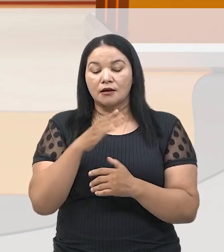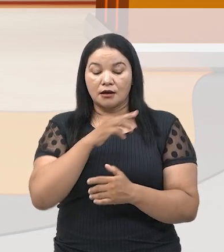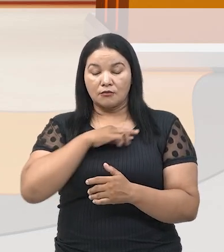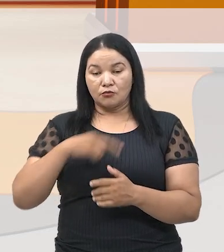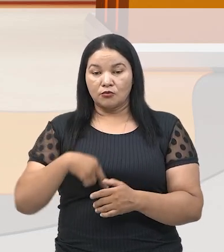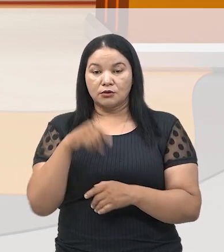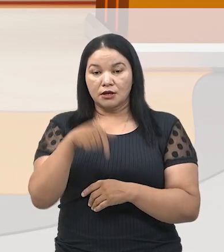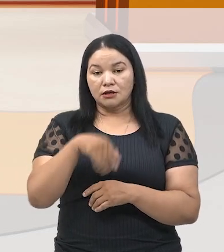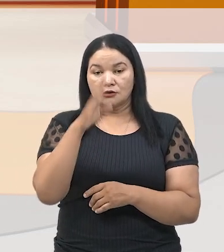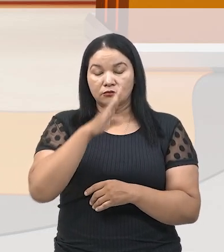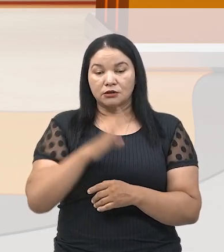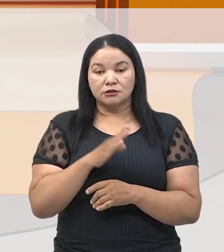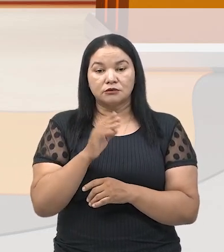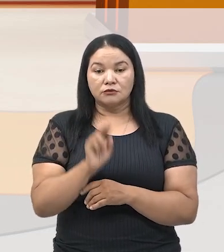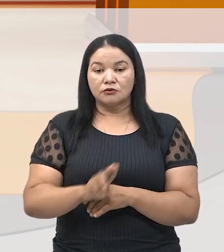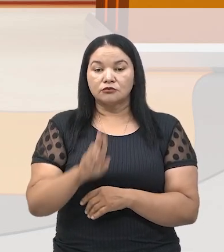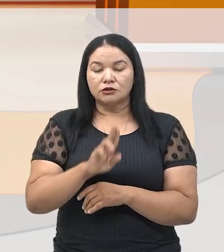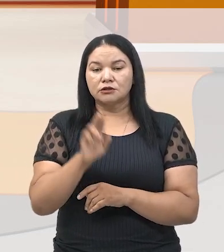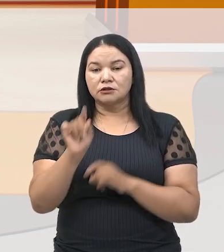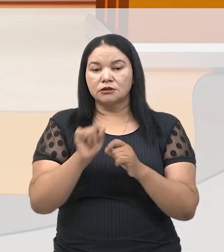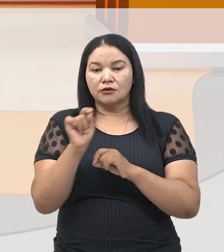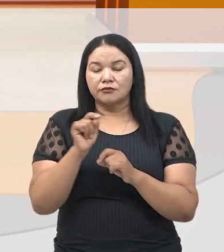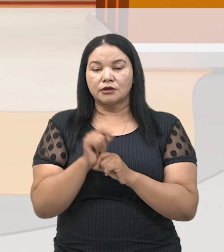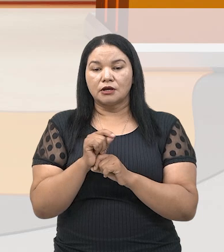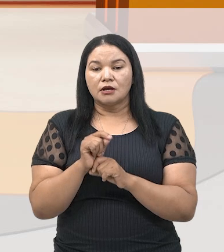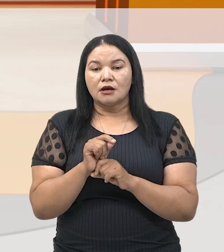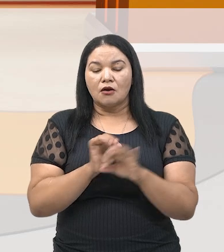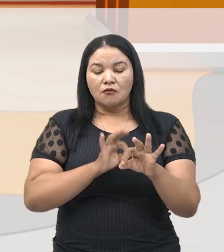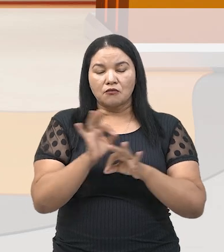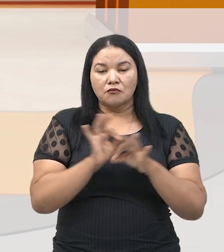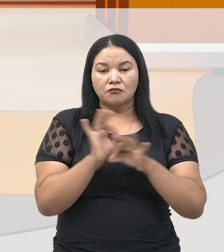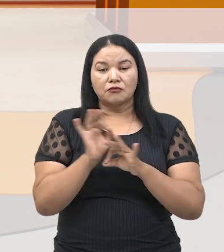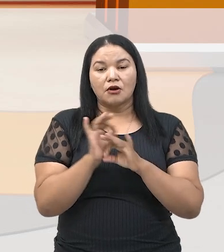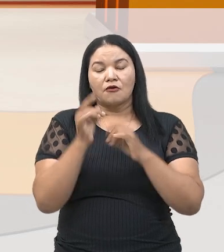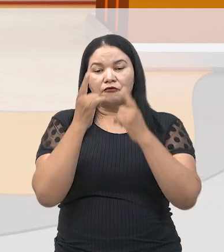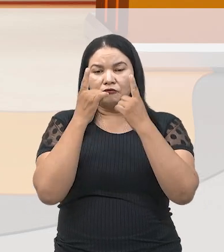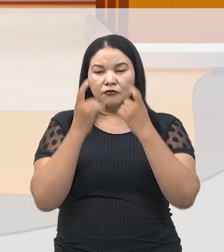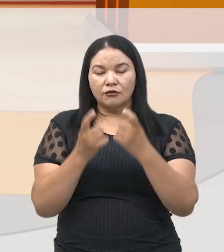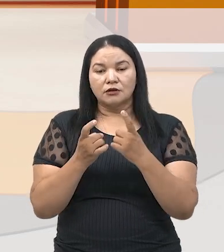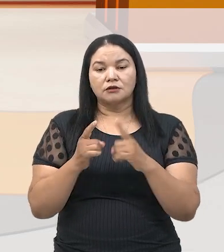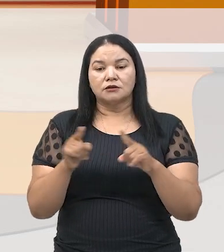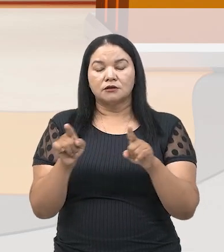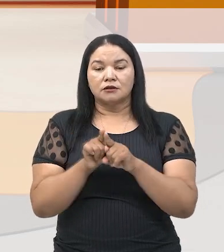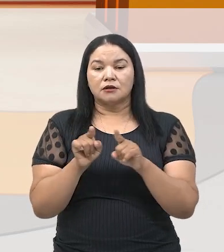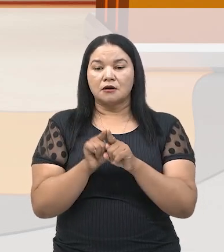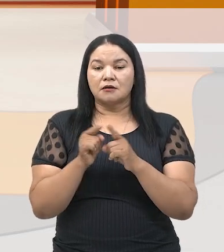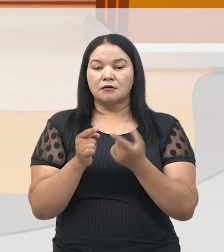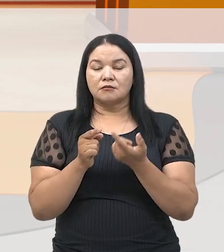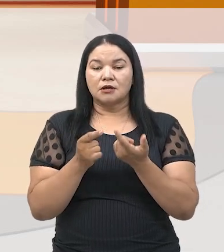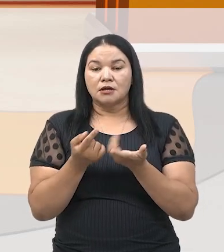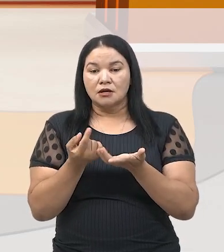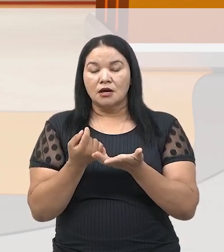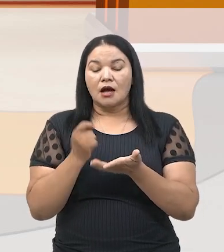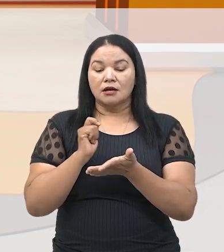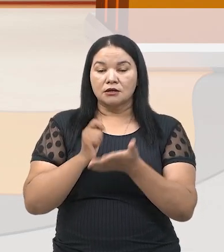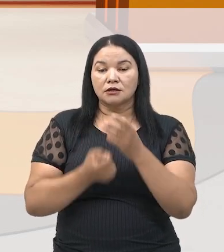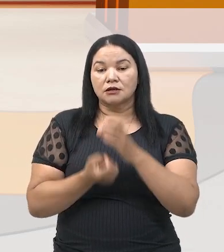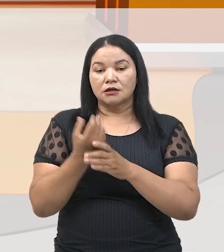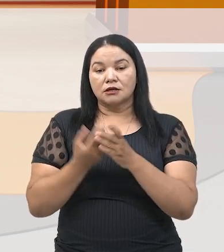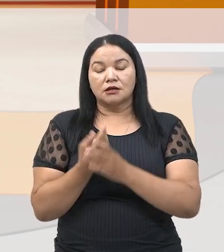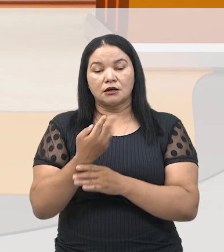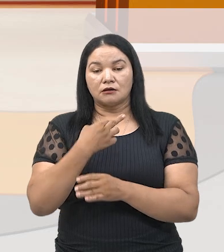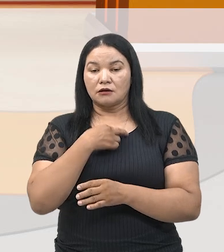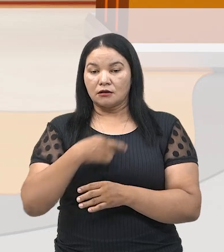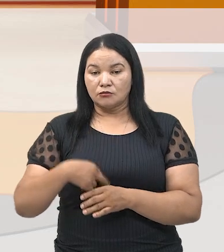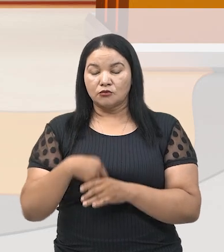isso eles vão utilizar de artifícios aí violentos para que haja de fato a implementação da República em